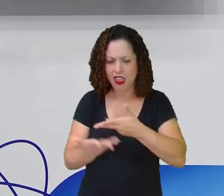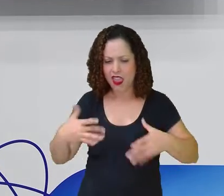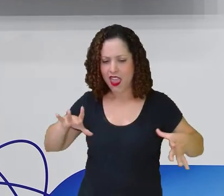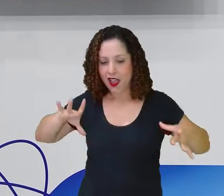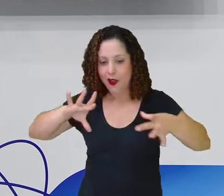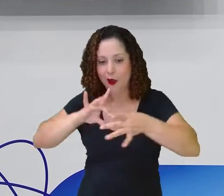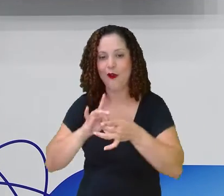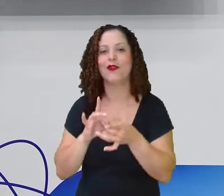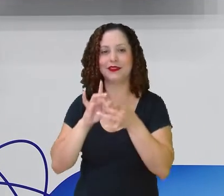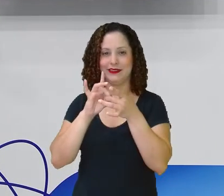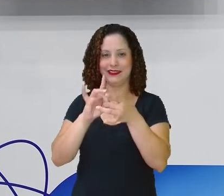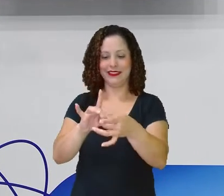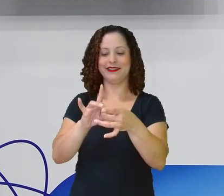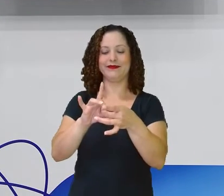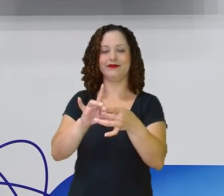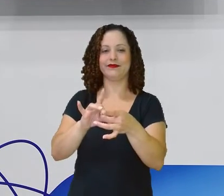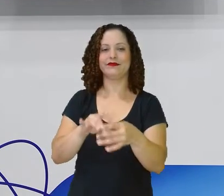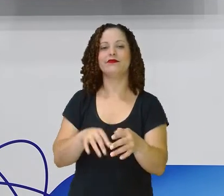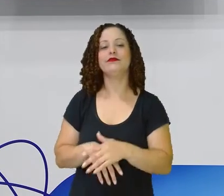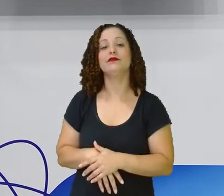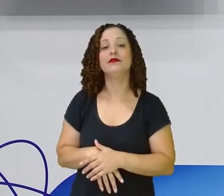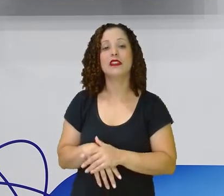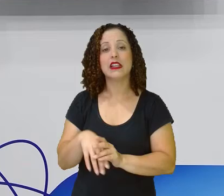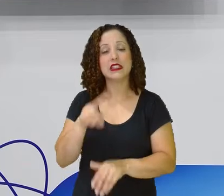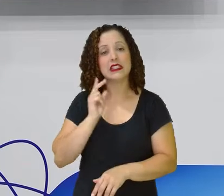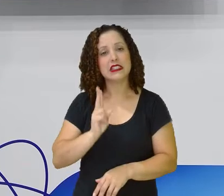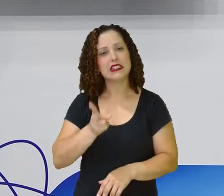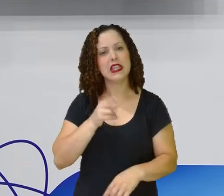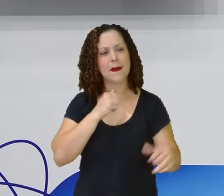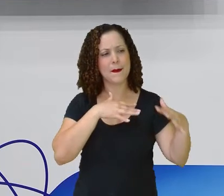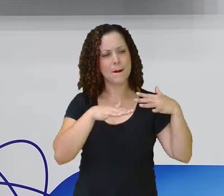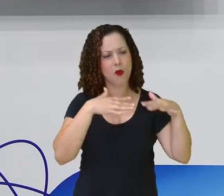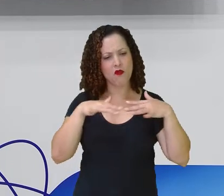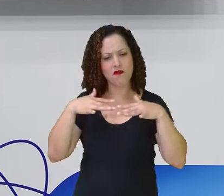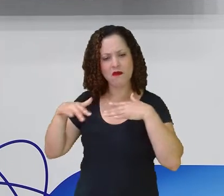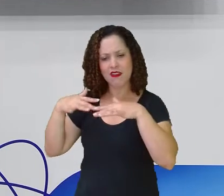Eles estão em constante movimento. E aí eu coloquei essa imagem